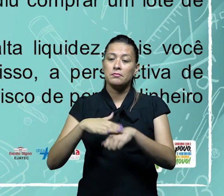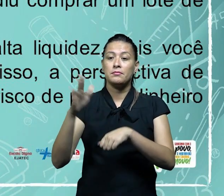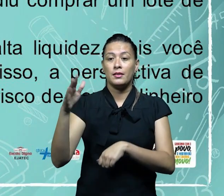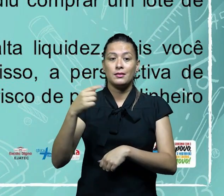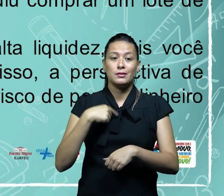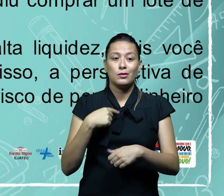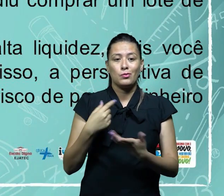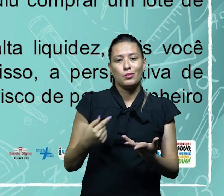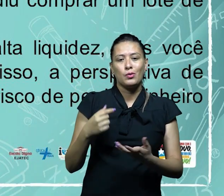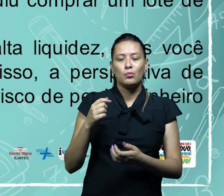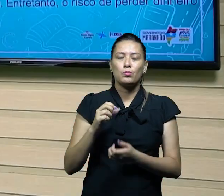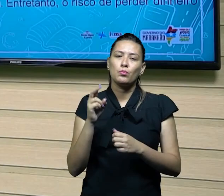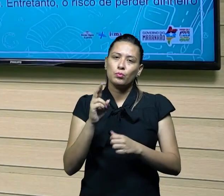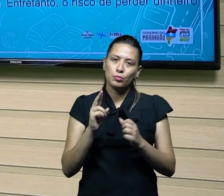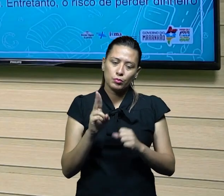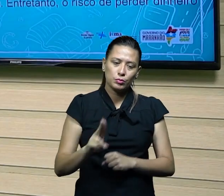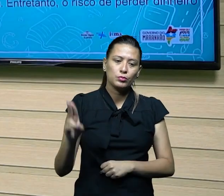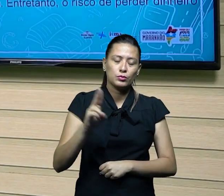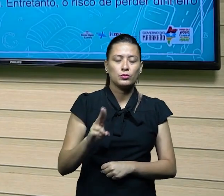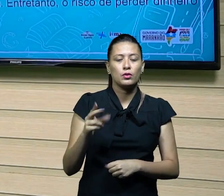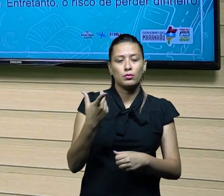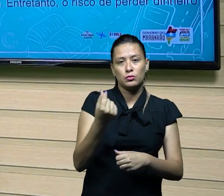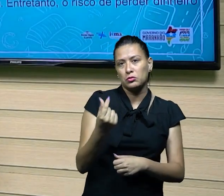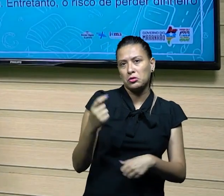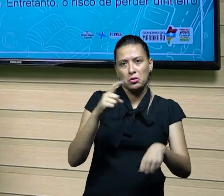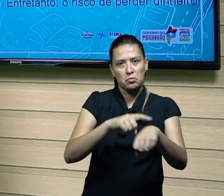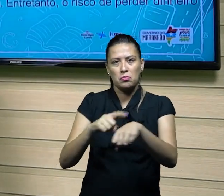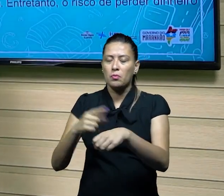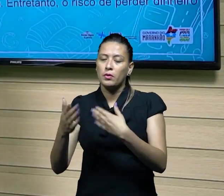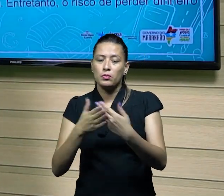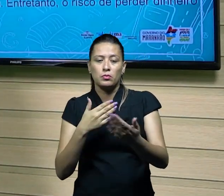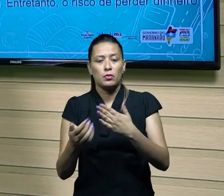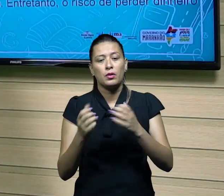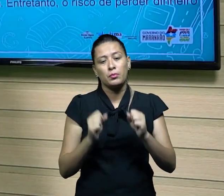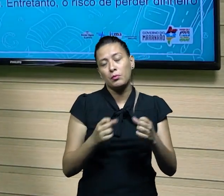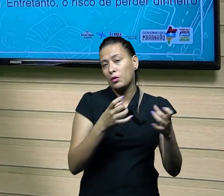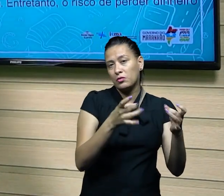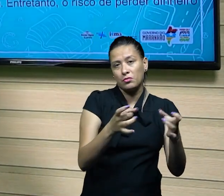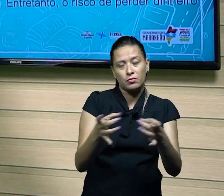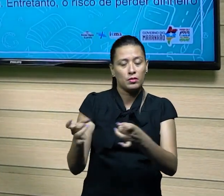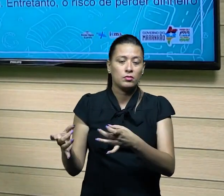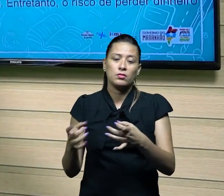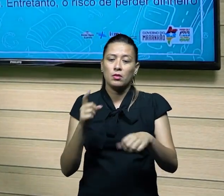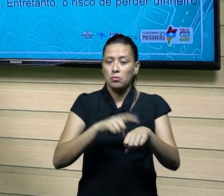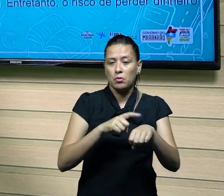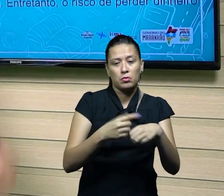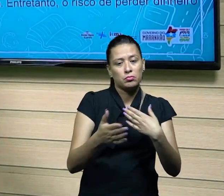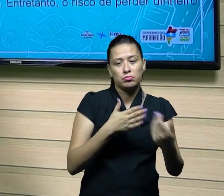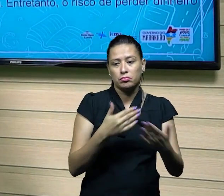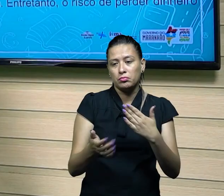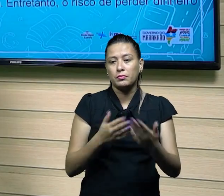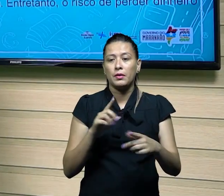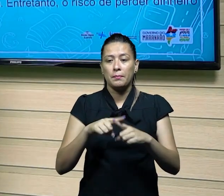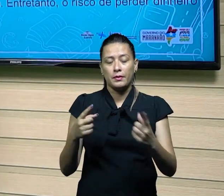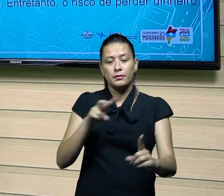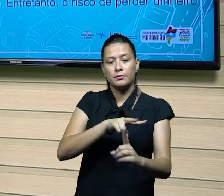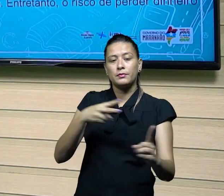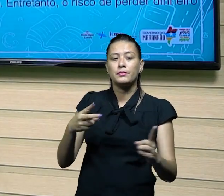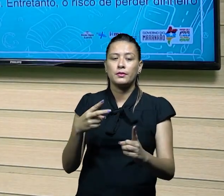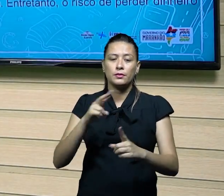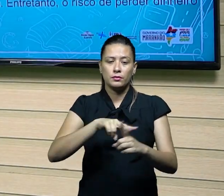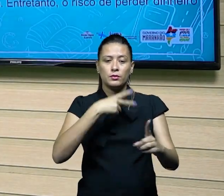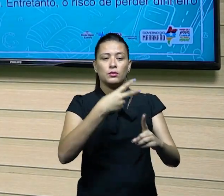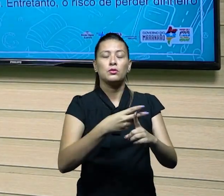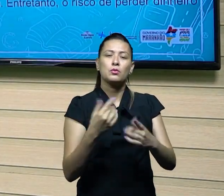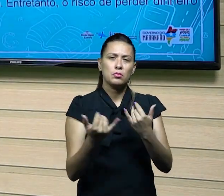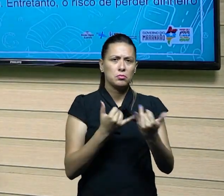Se eu manter aquele investimento lá, se a empresa começar a gerar lucro, começar a ter uma melhor movimentação,